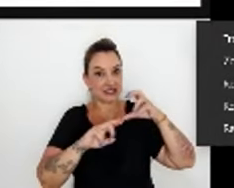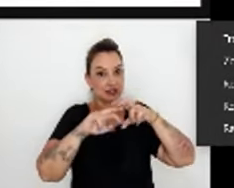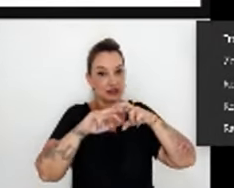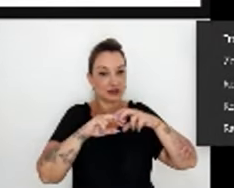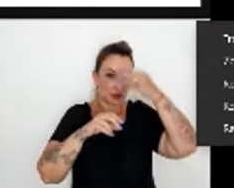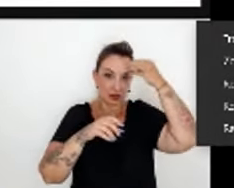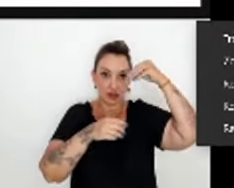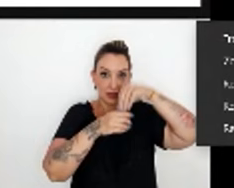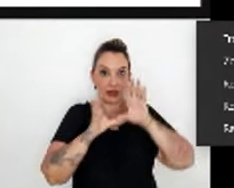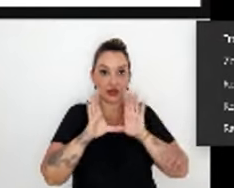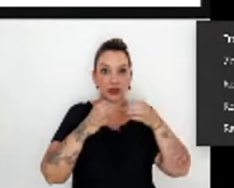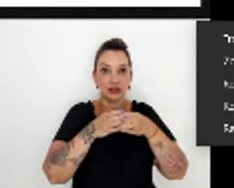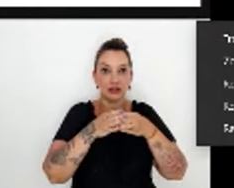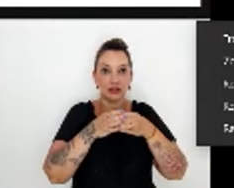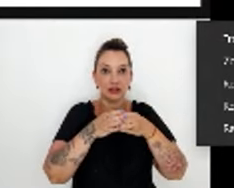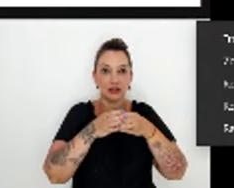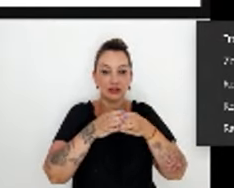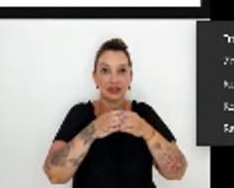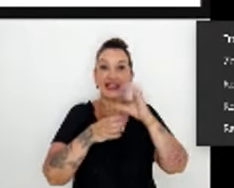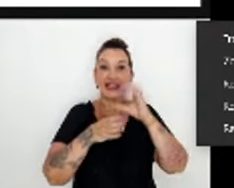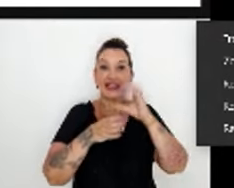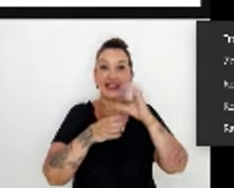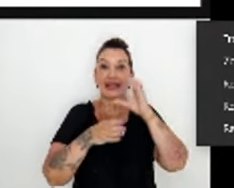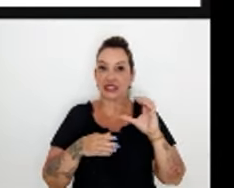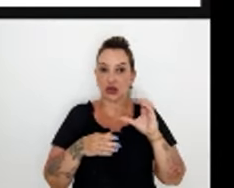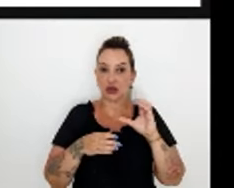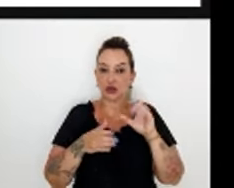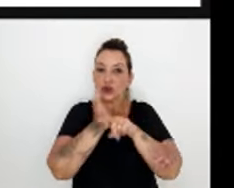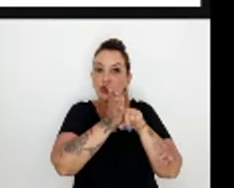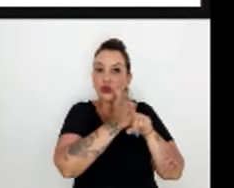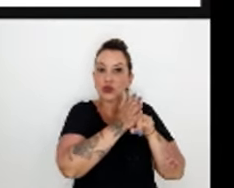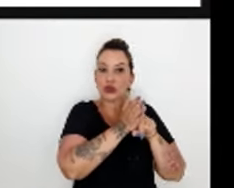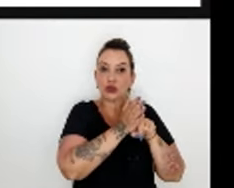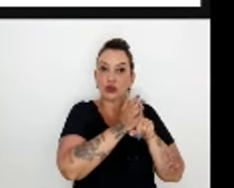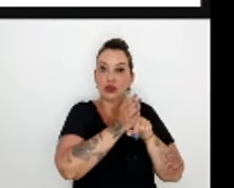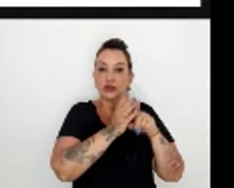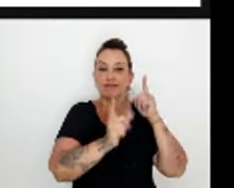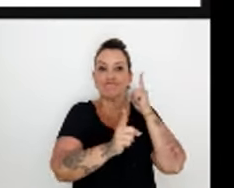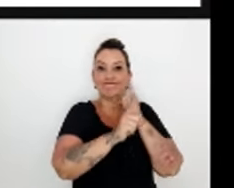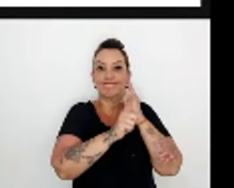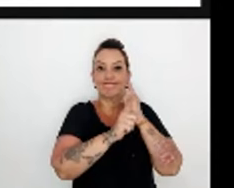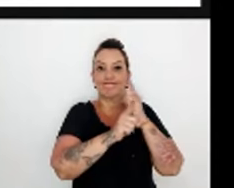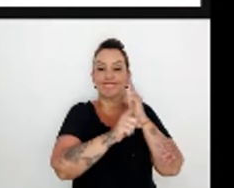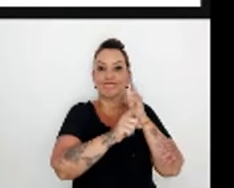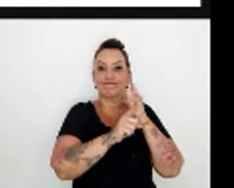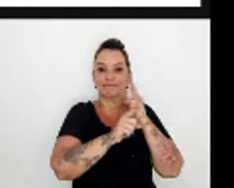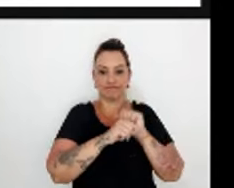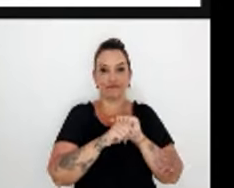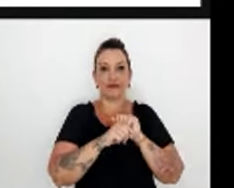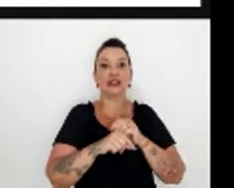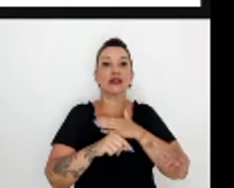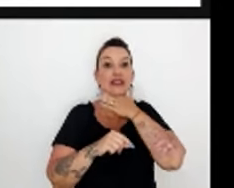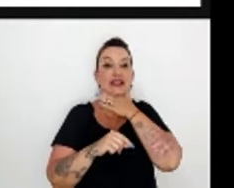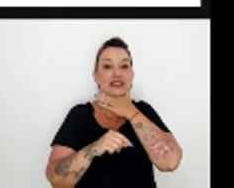grupos fundamentalistas cristãos, cuja investigação é dificílima de ser realizada, e um crime com chances